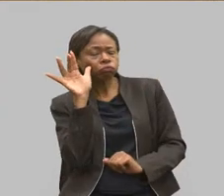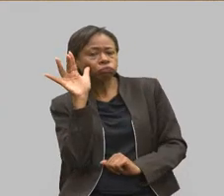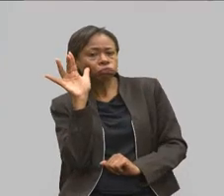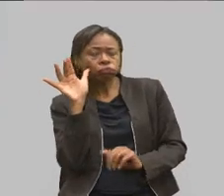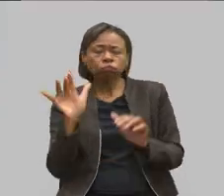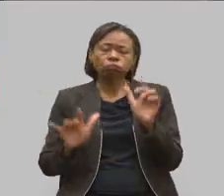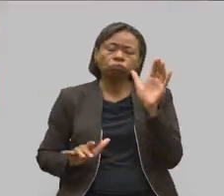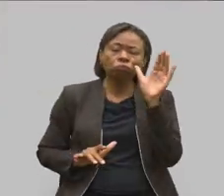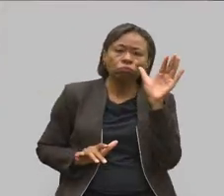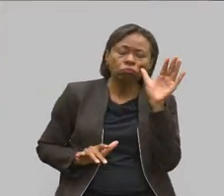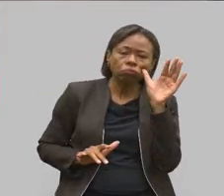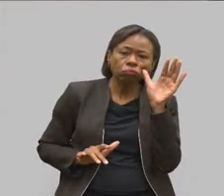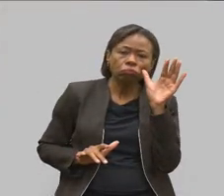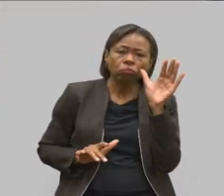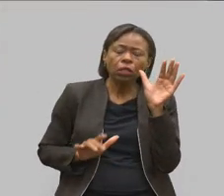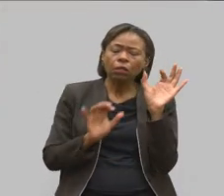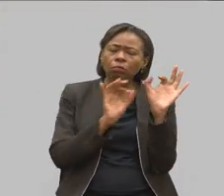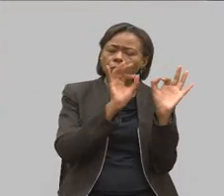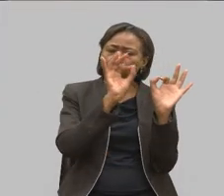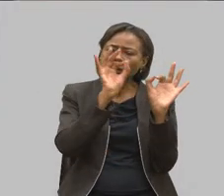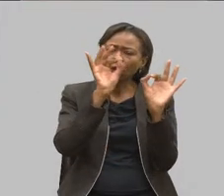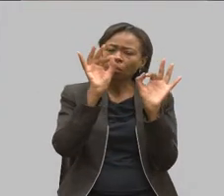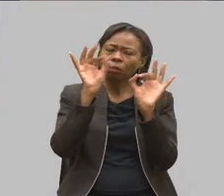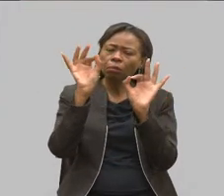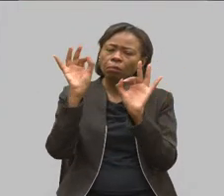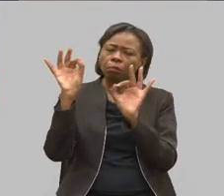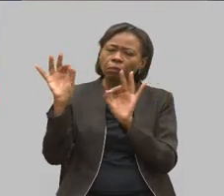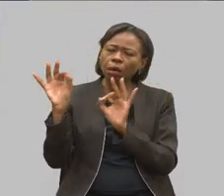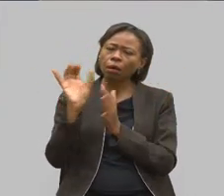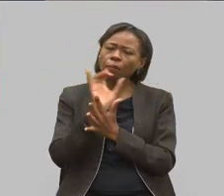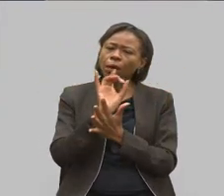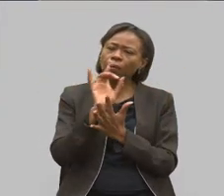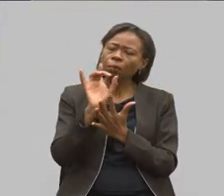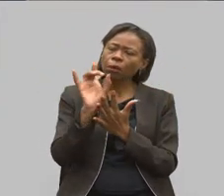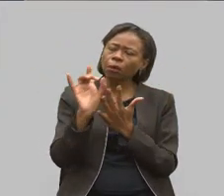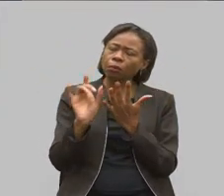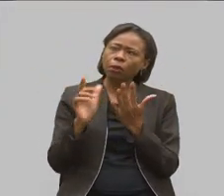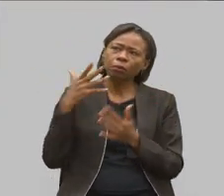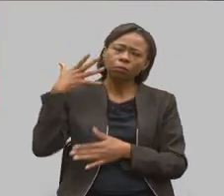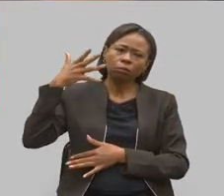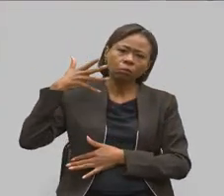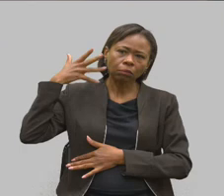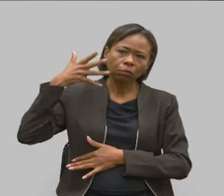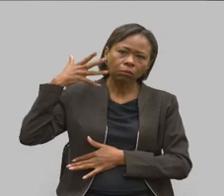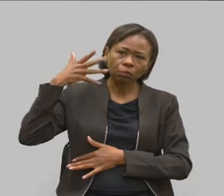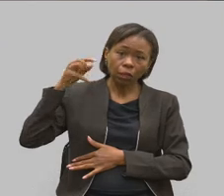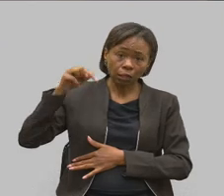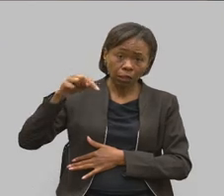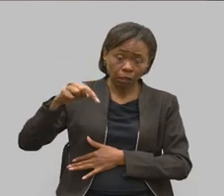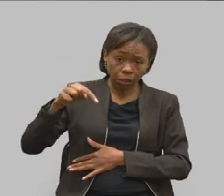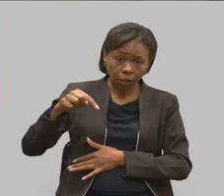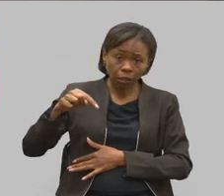uma das falas aqui realizadas noutro momento então o